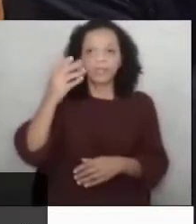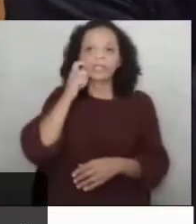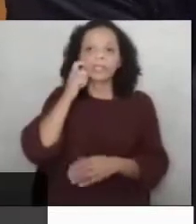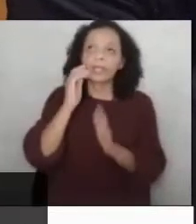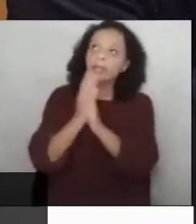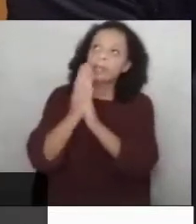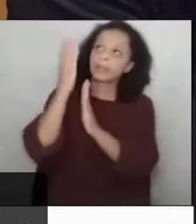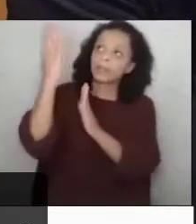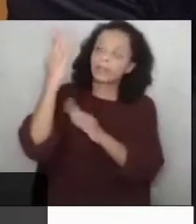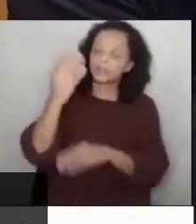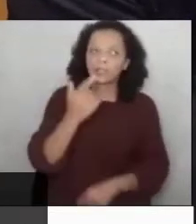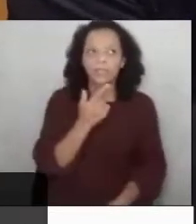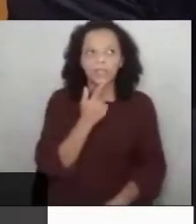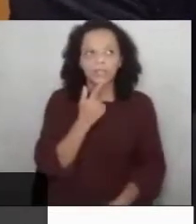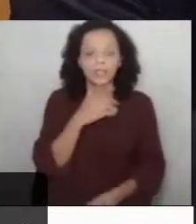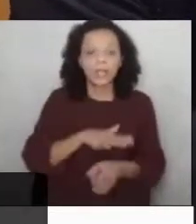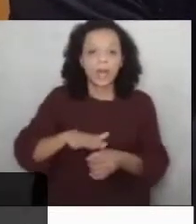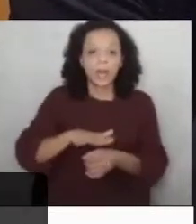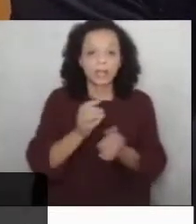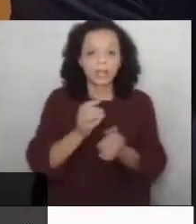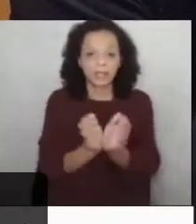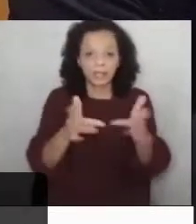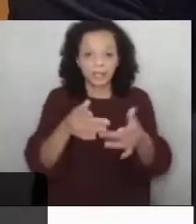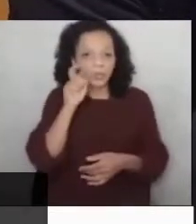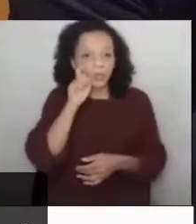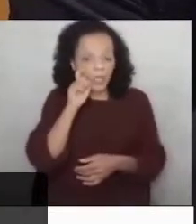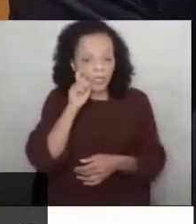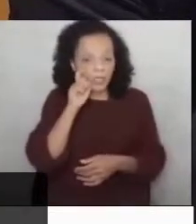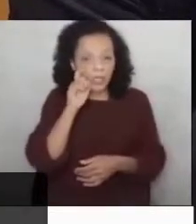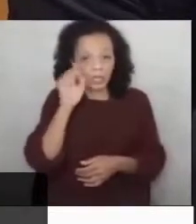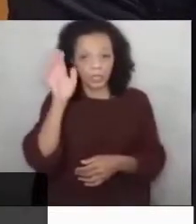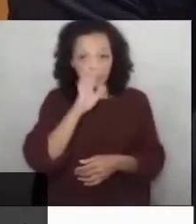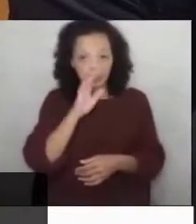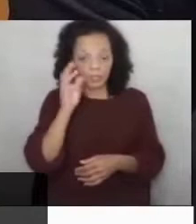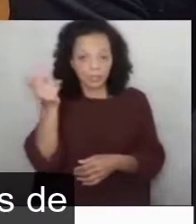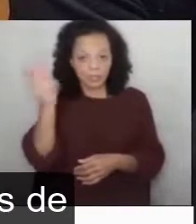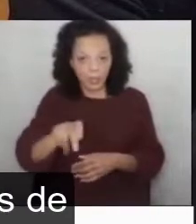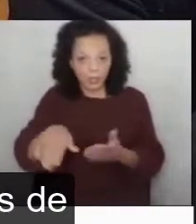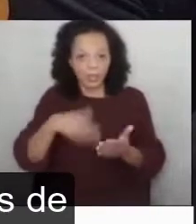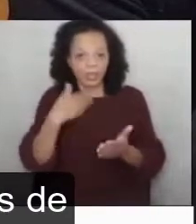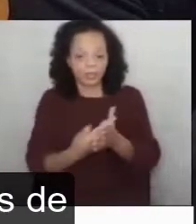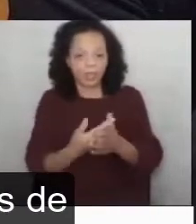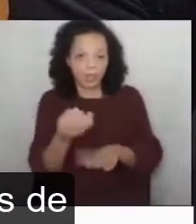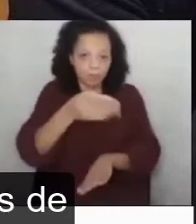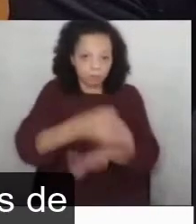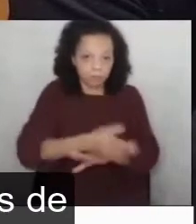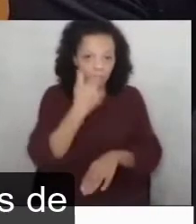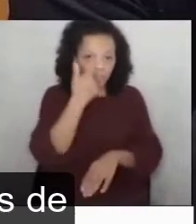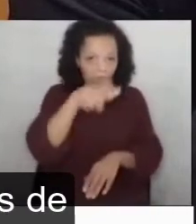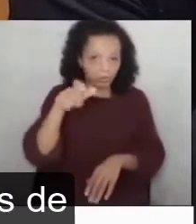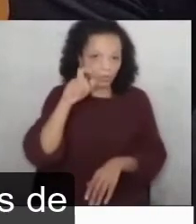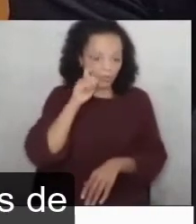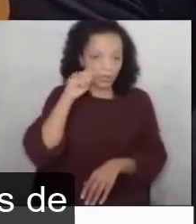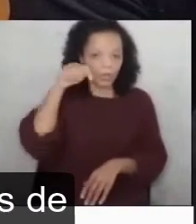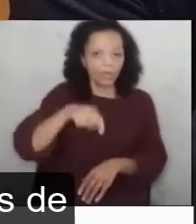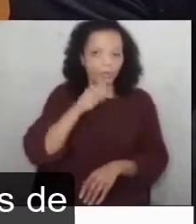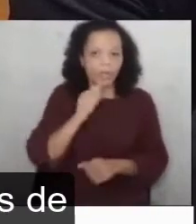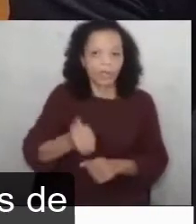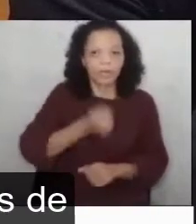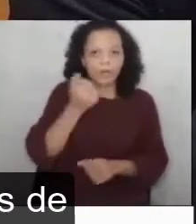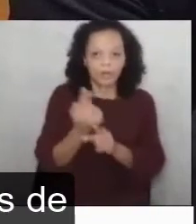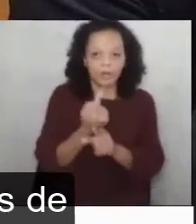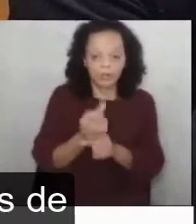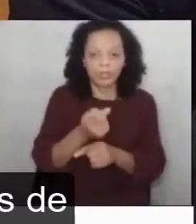subintendente que na área da Cidade segurança Quem ataca está sempre à frente de quem defende hoje podemos ter os melhores mecanismos de proteção